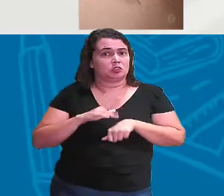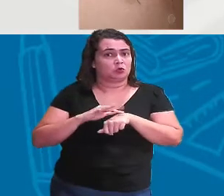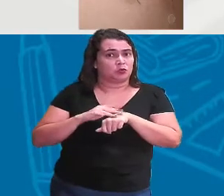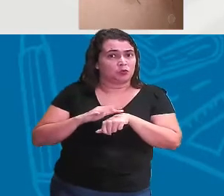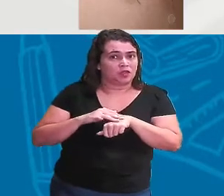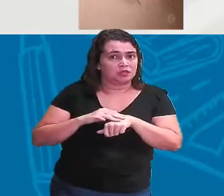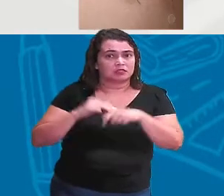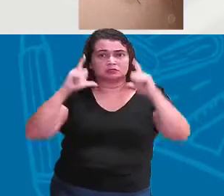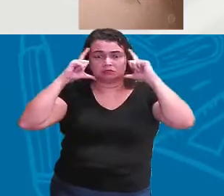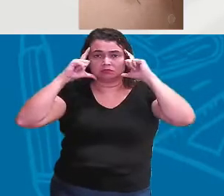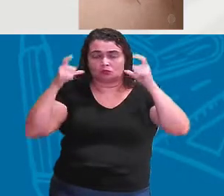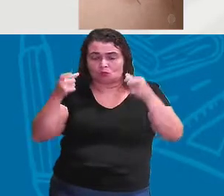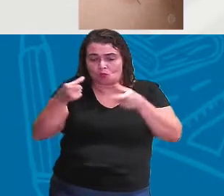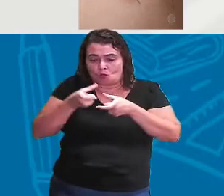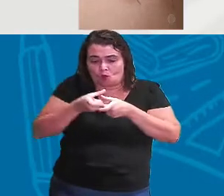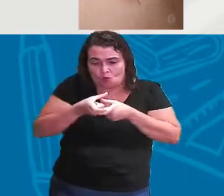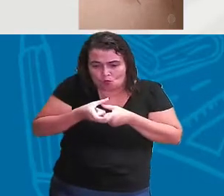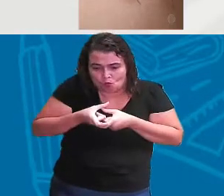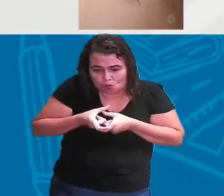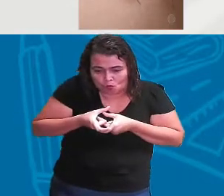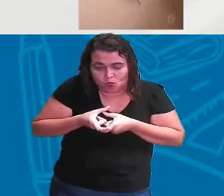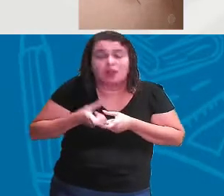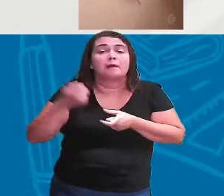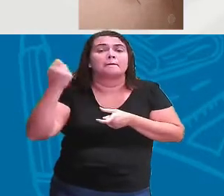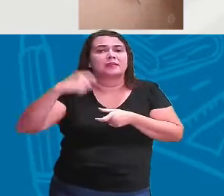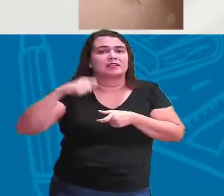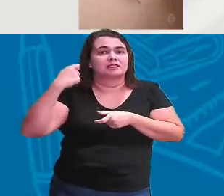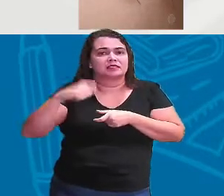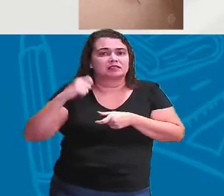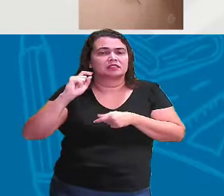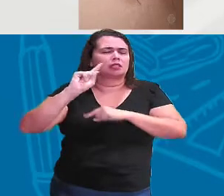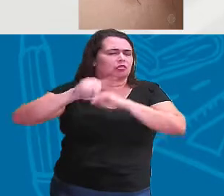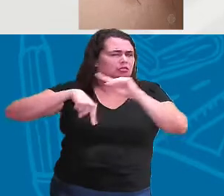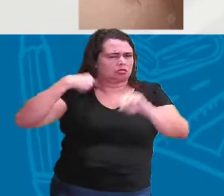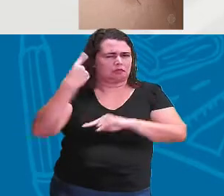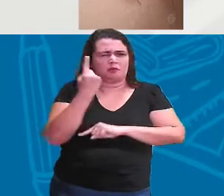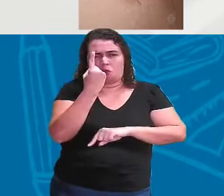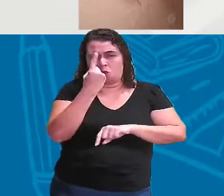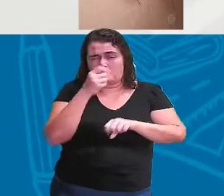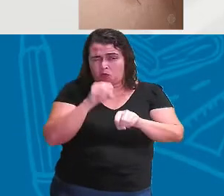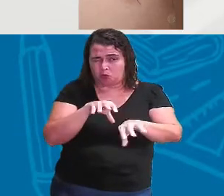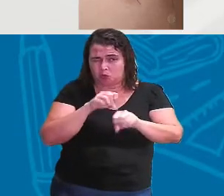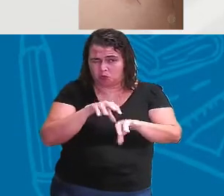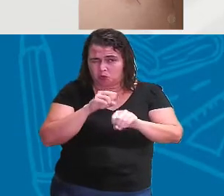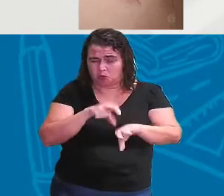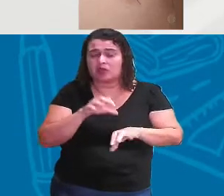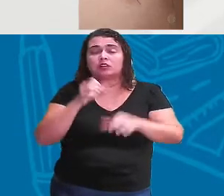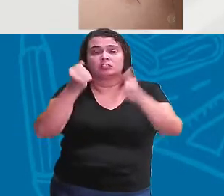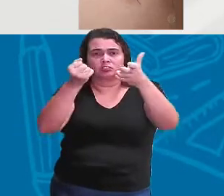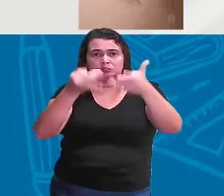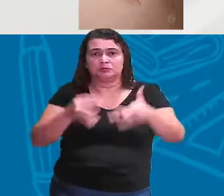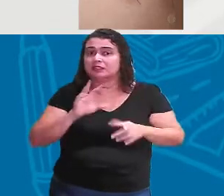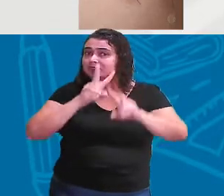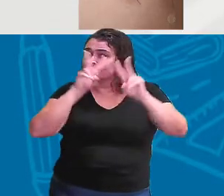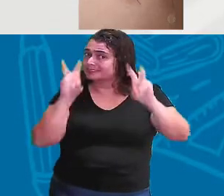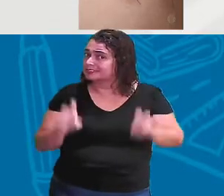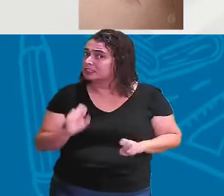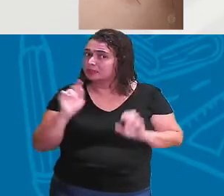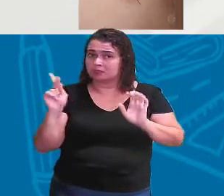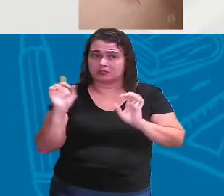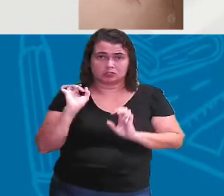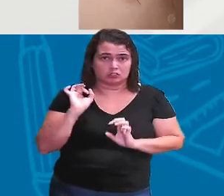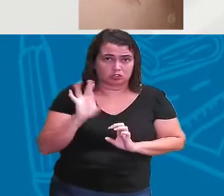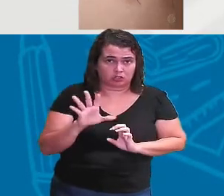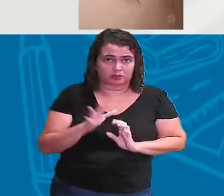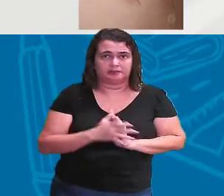levaria pelo menos a gente ter uma aula só falando sobre isso. Mas uma coisa que eu posso dizer para vocês, lá em 2016, 2017, principalmente em regiões do